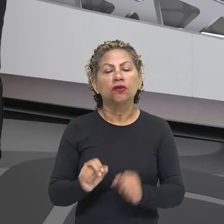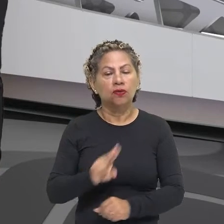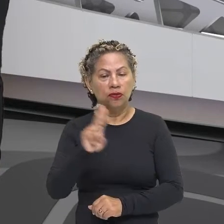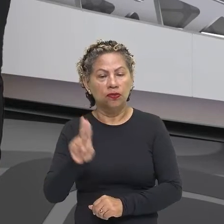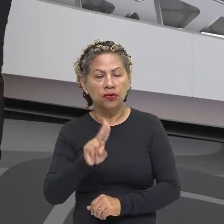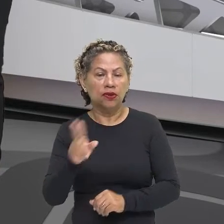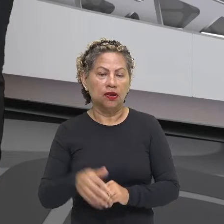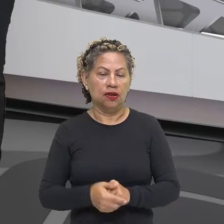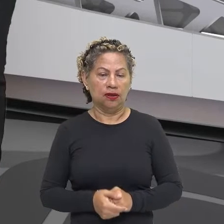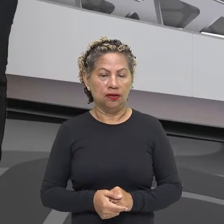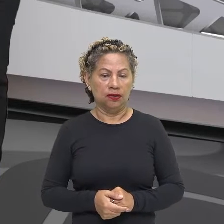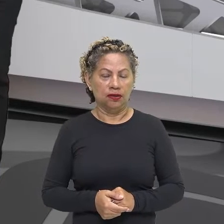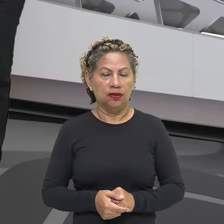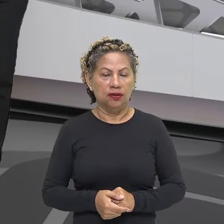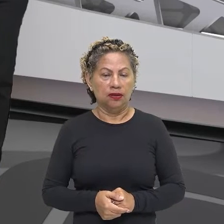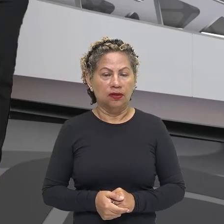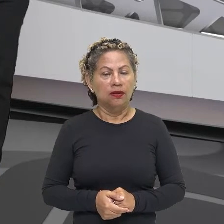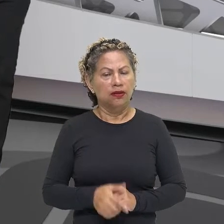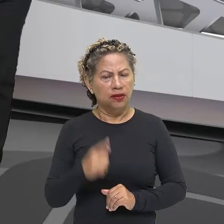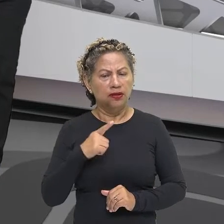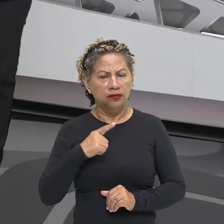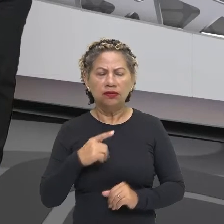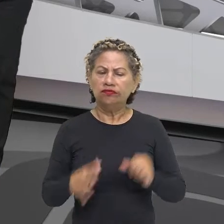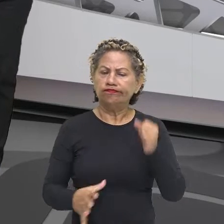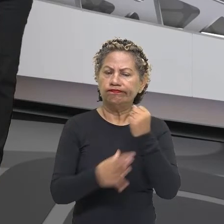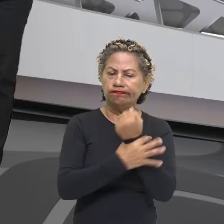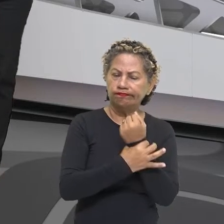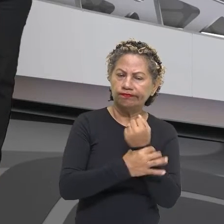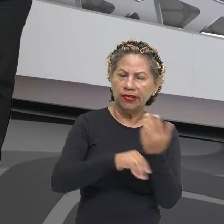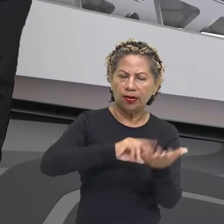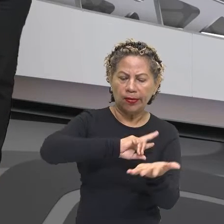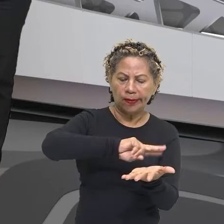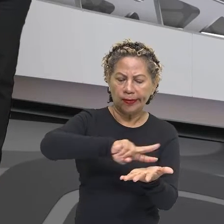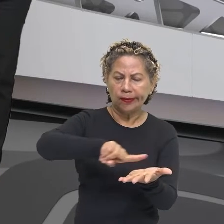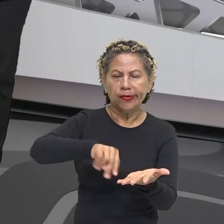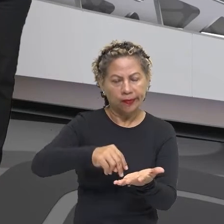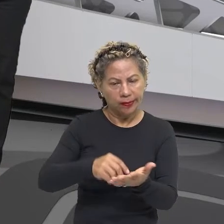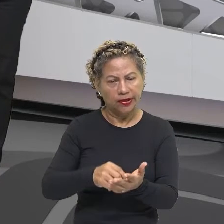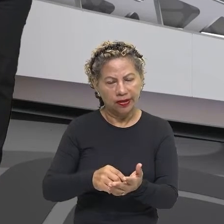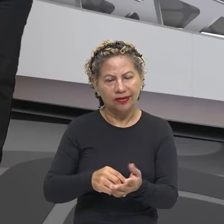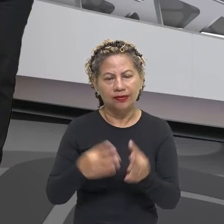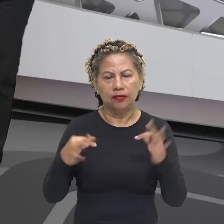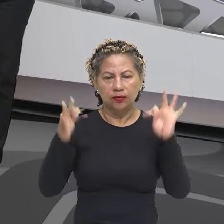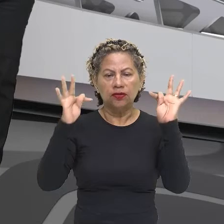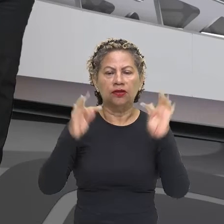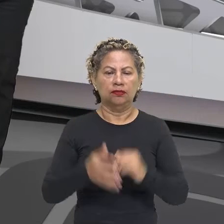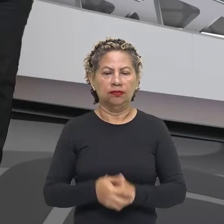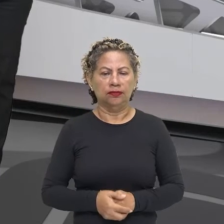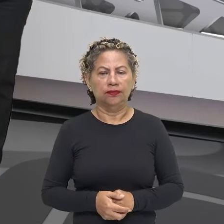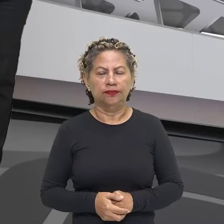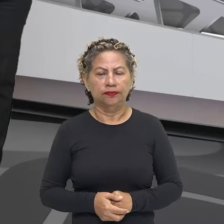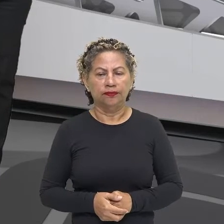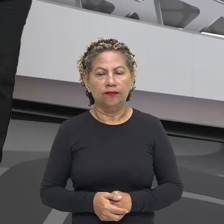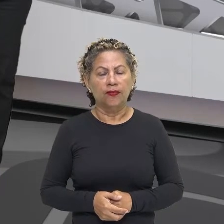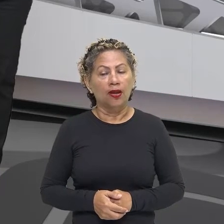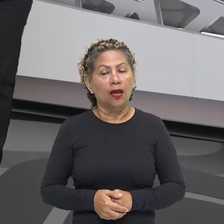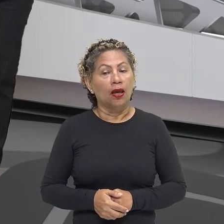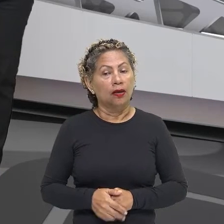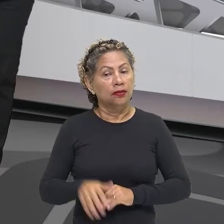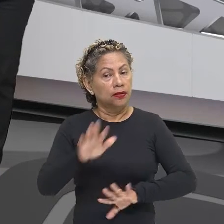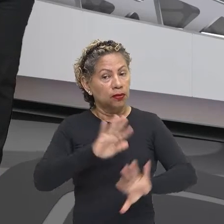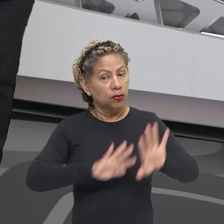para computador, para tablet, para celular, tá bom? É mais um aplicativo que pode fazer com